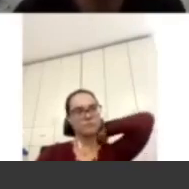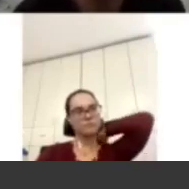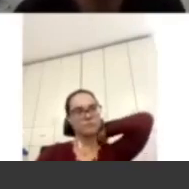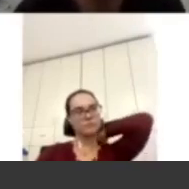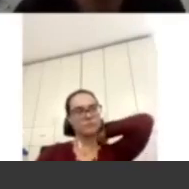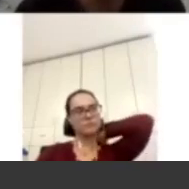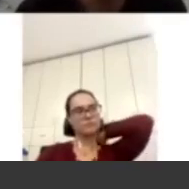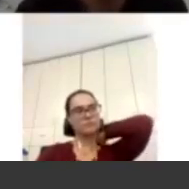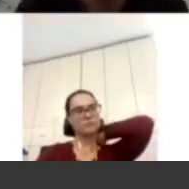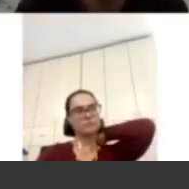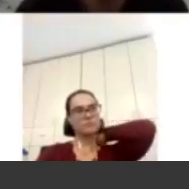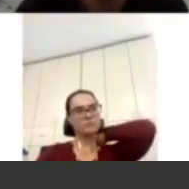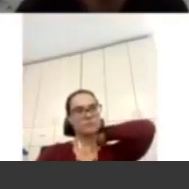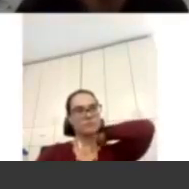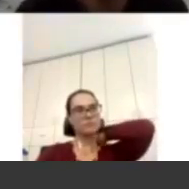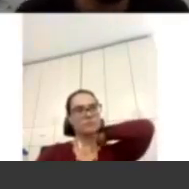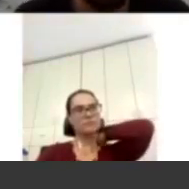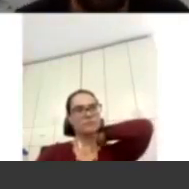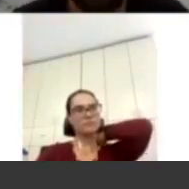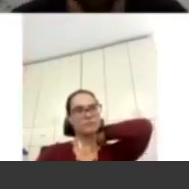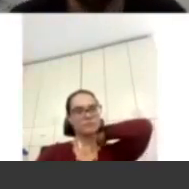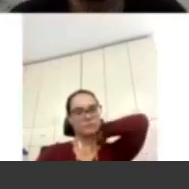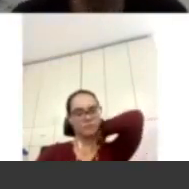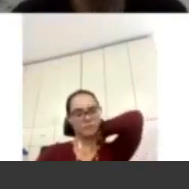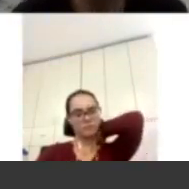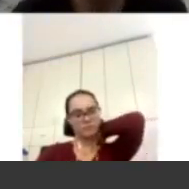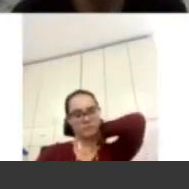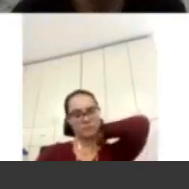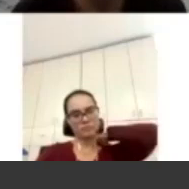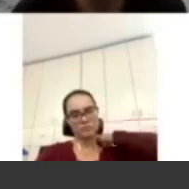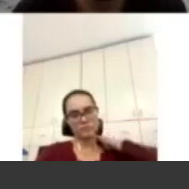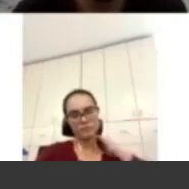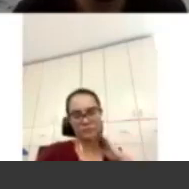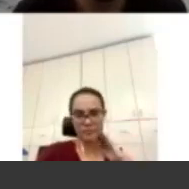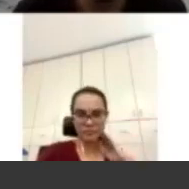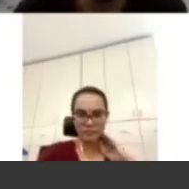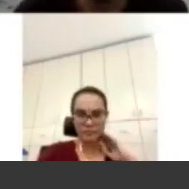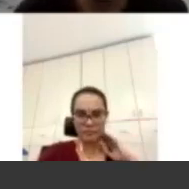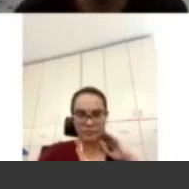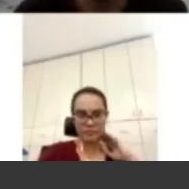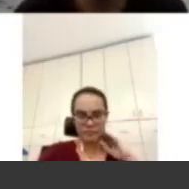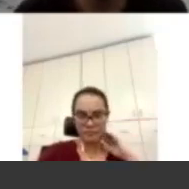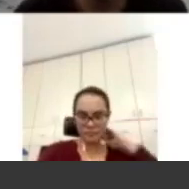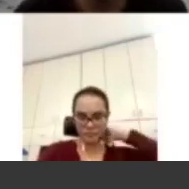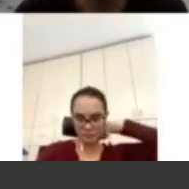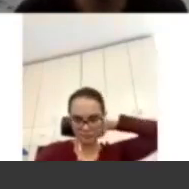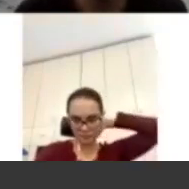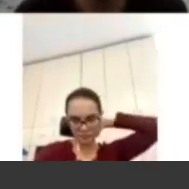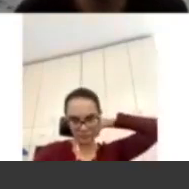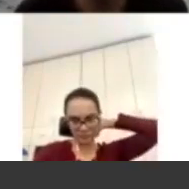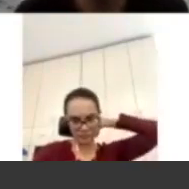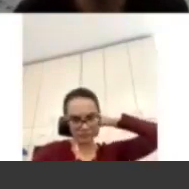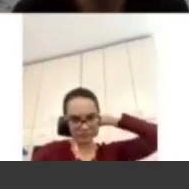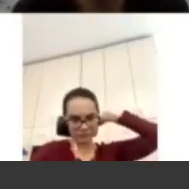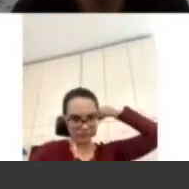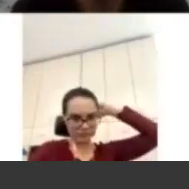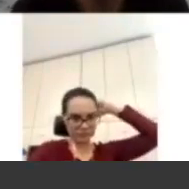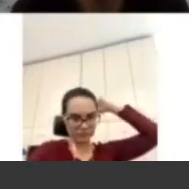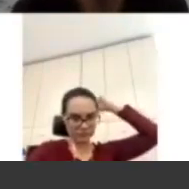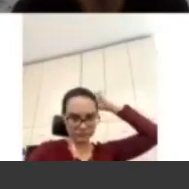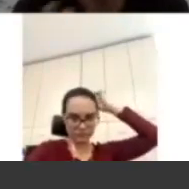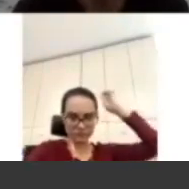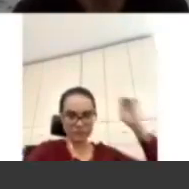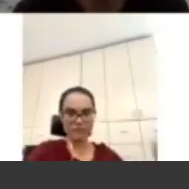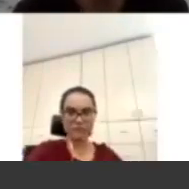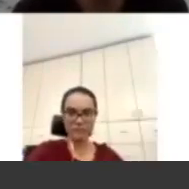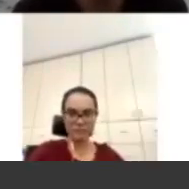estado, então a gente tentou configurar um material que se adequasse às diversas realidades, né, do estado de Santa Catarina. Como